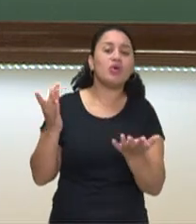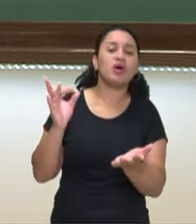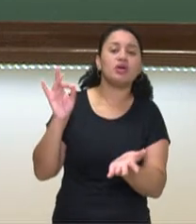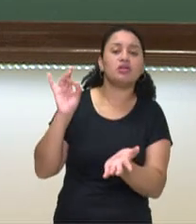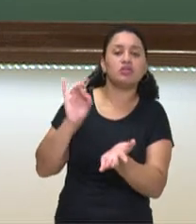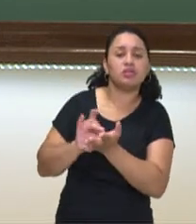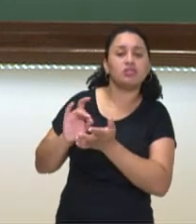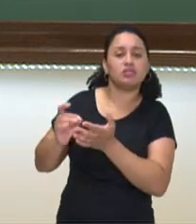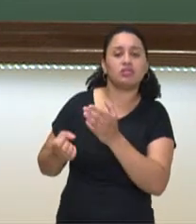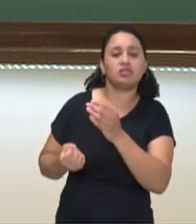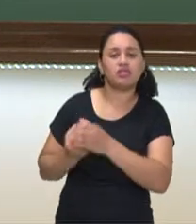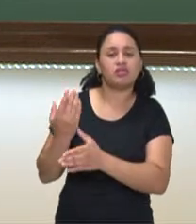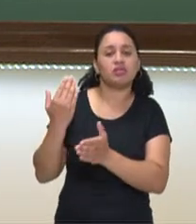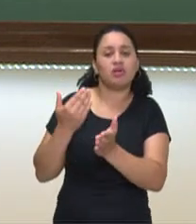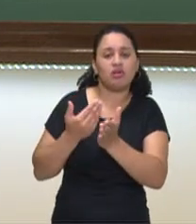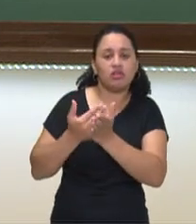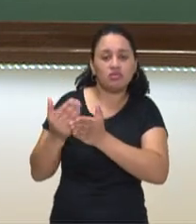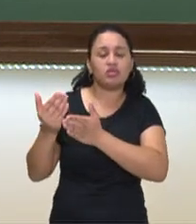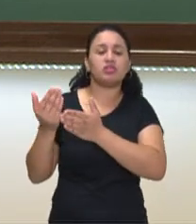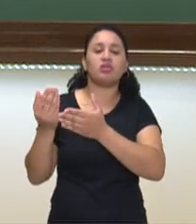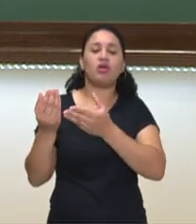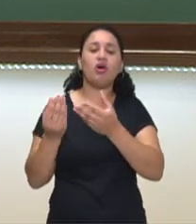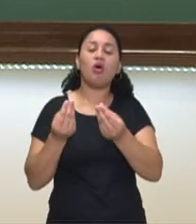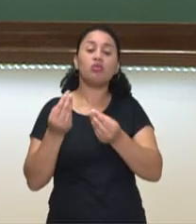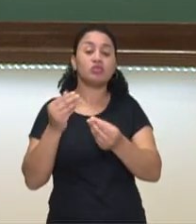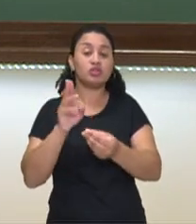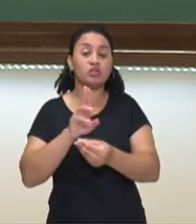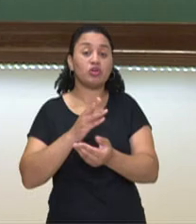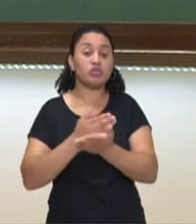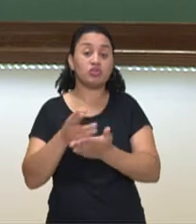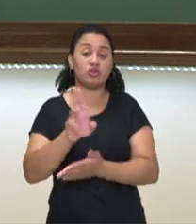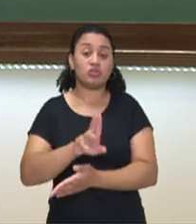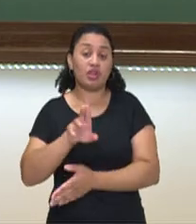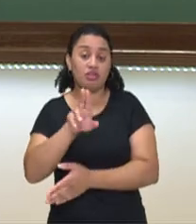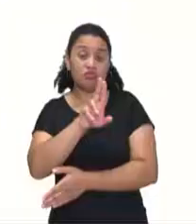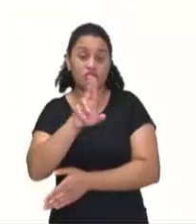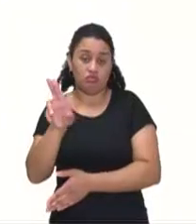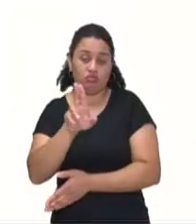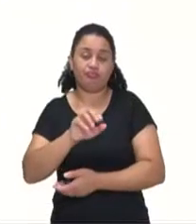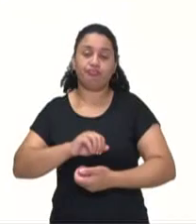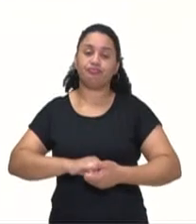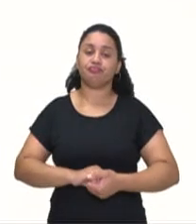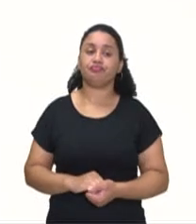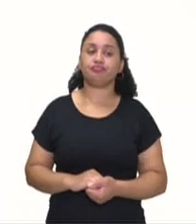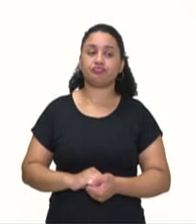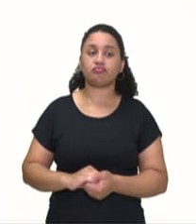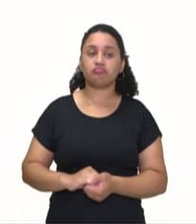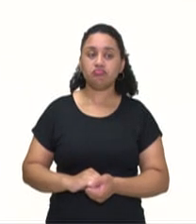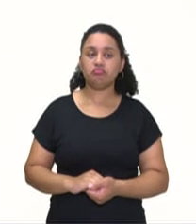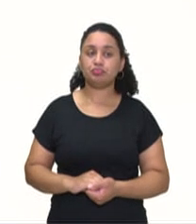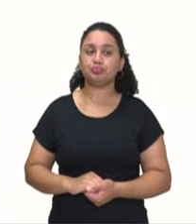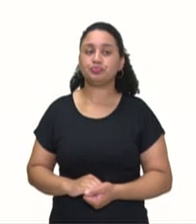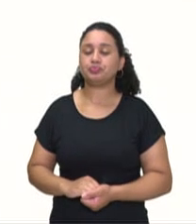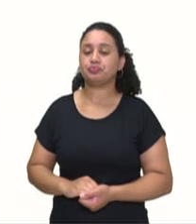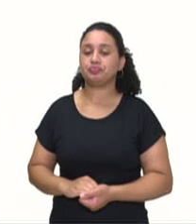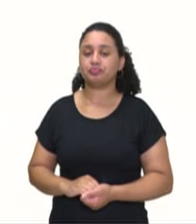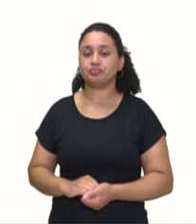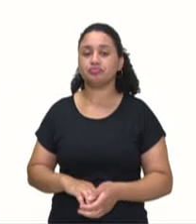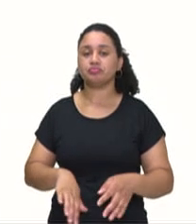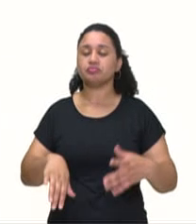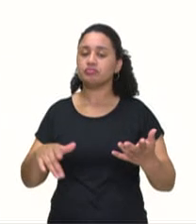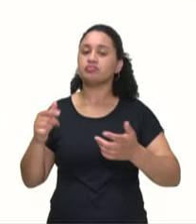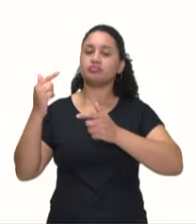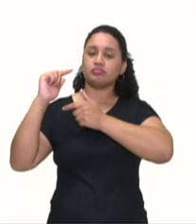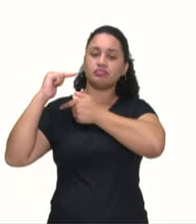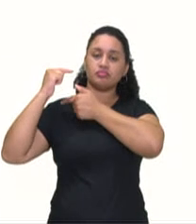que começou a se usar com esse nome, né? Na tradição artística, nós